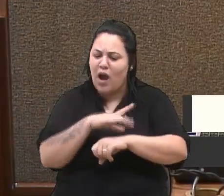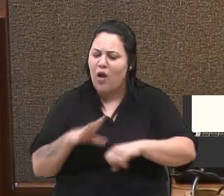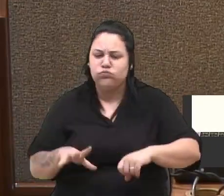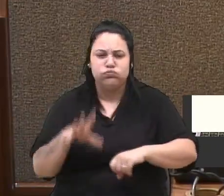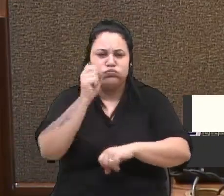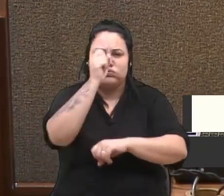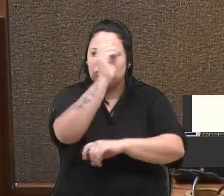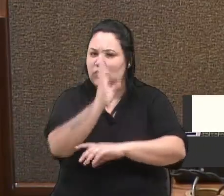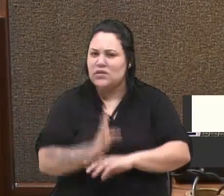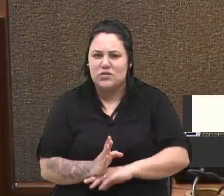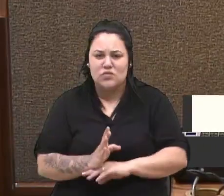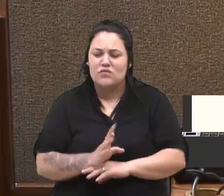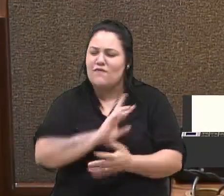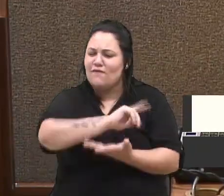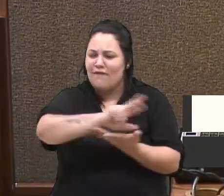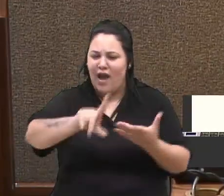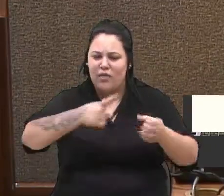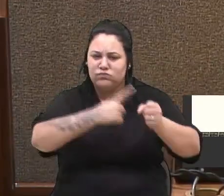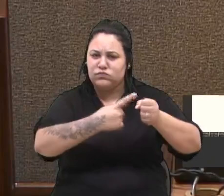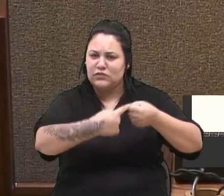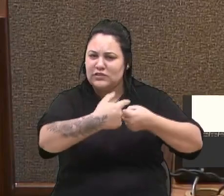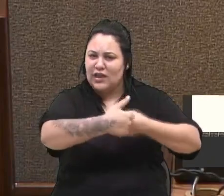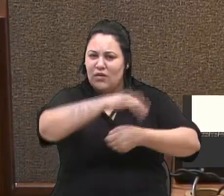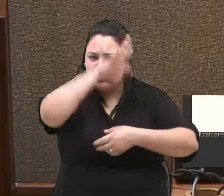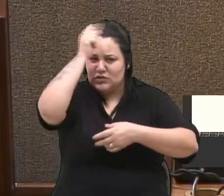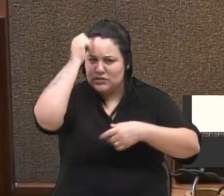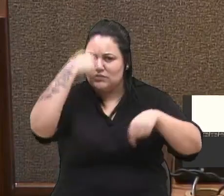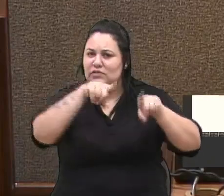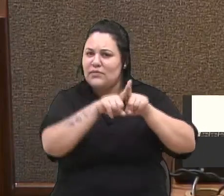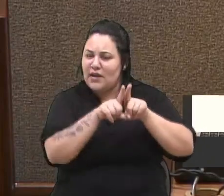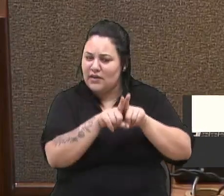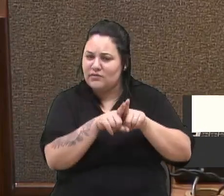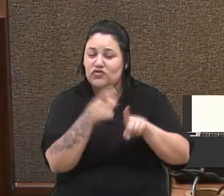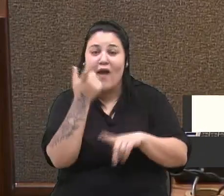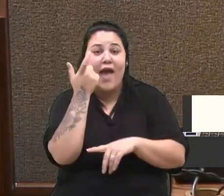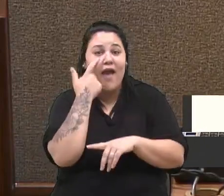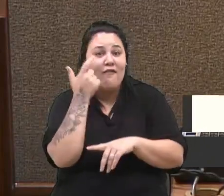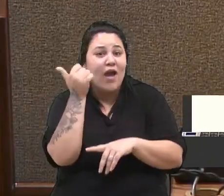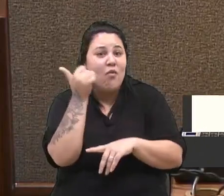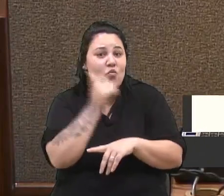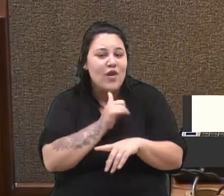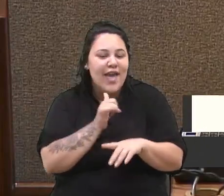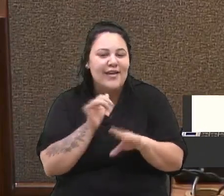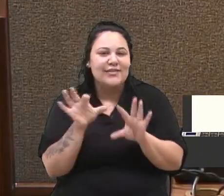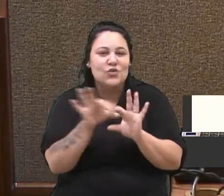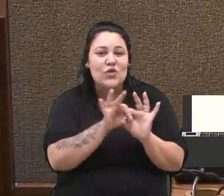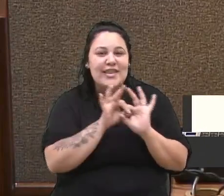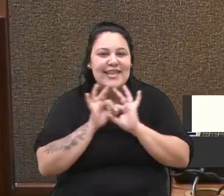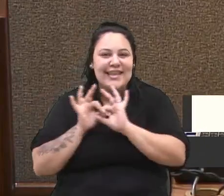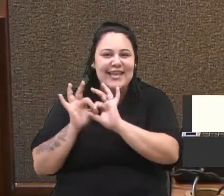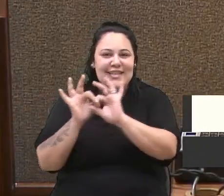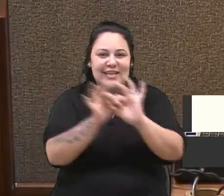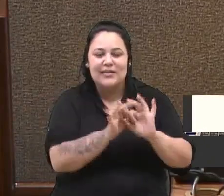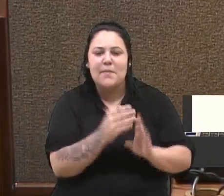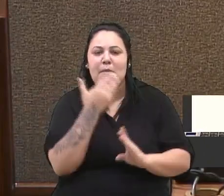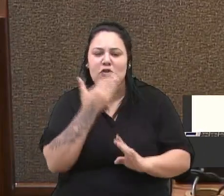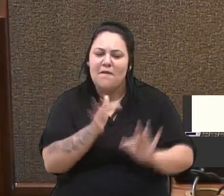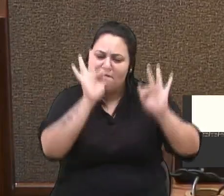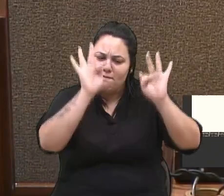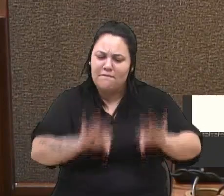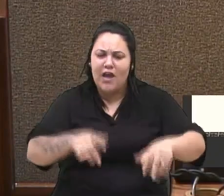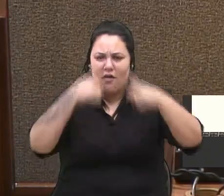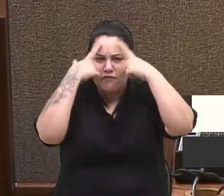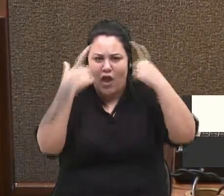em diversas cidades, em vários municípios, a gente vai ver as mulheres se reunindo para pedir um basta na